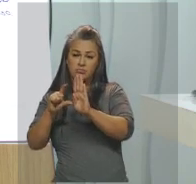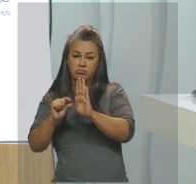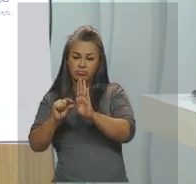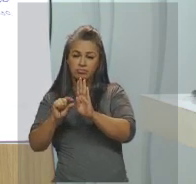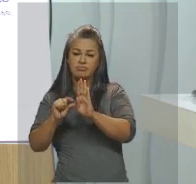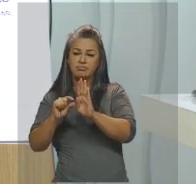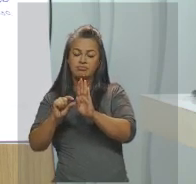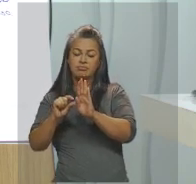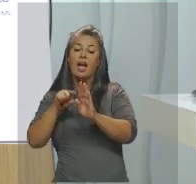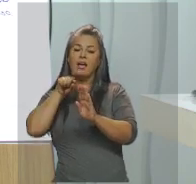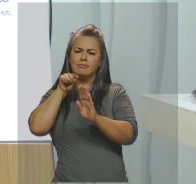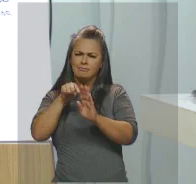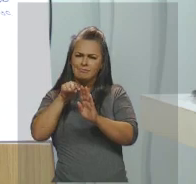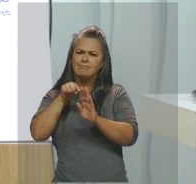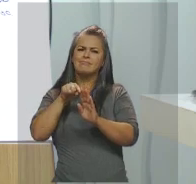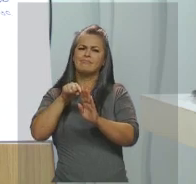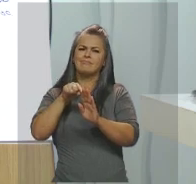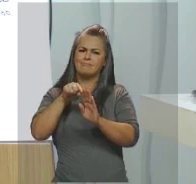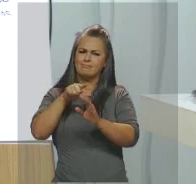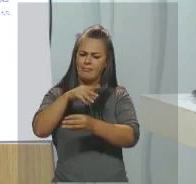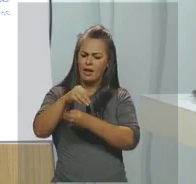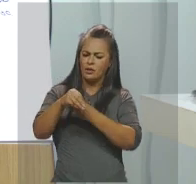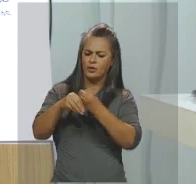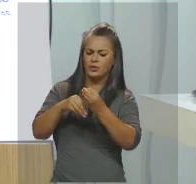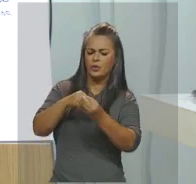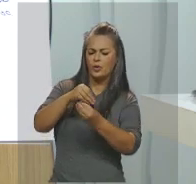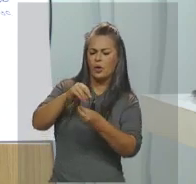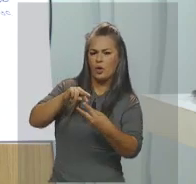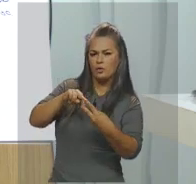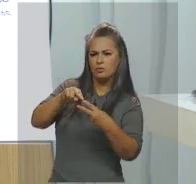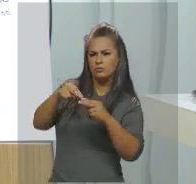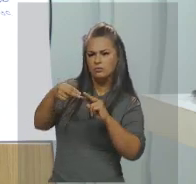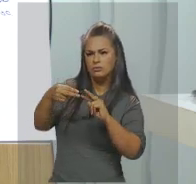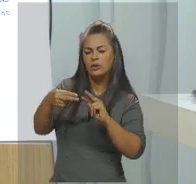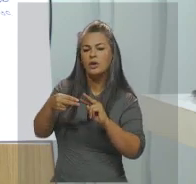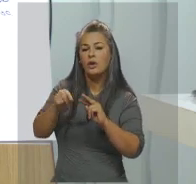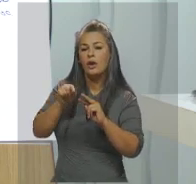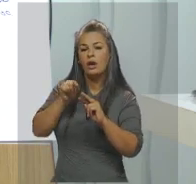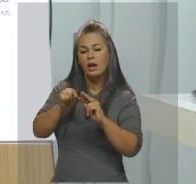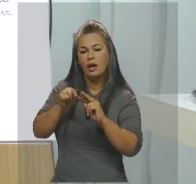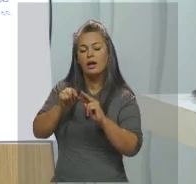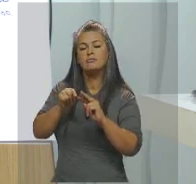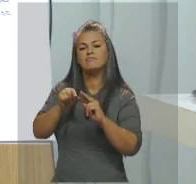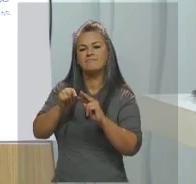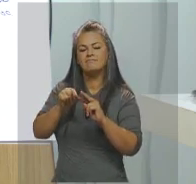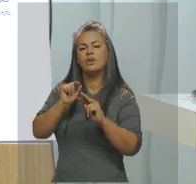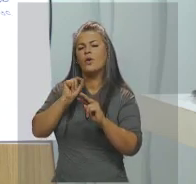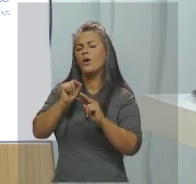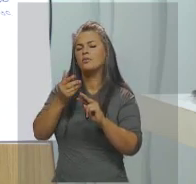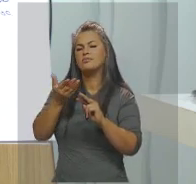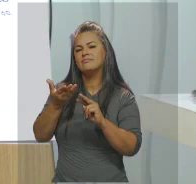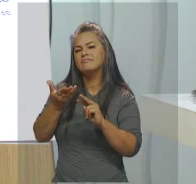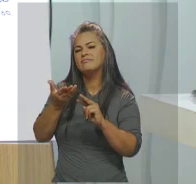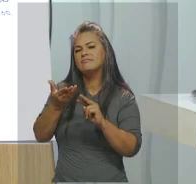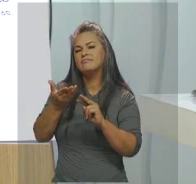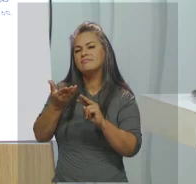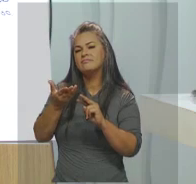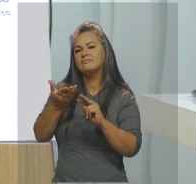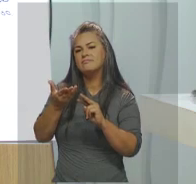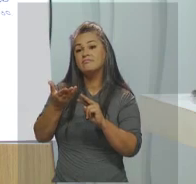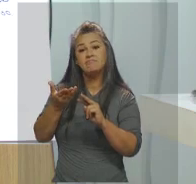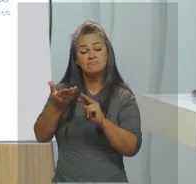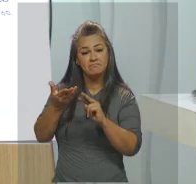Desse cruzamento, olha que interessante, cruzamento duplo heterozigoto, gente, como que vai funcionar